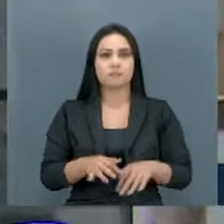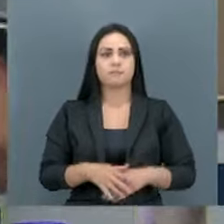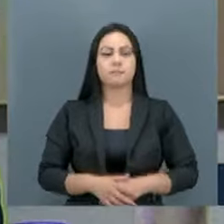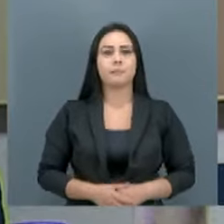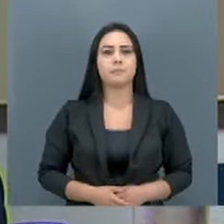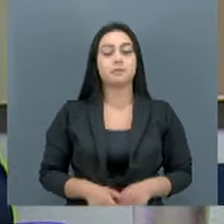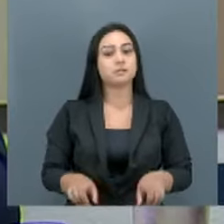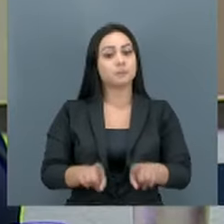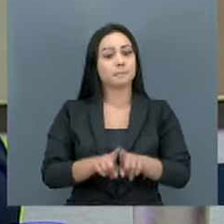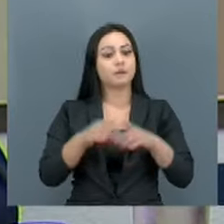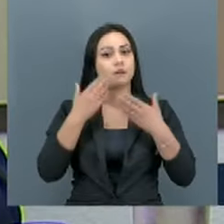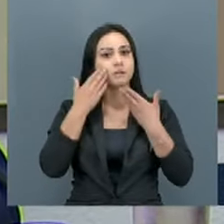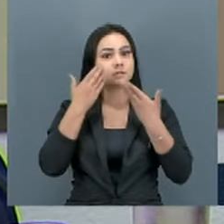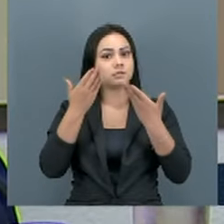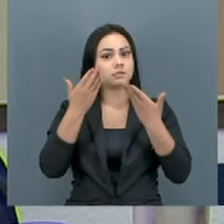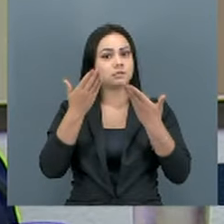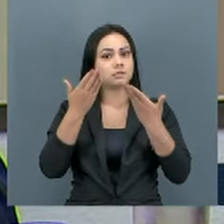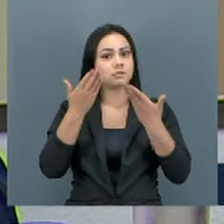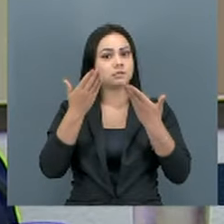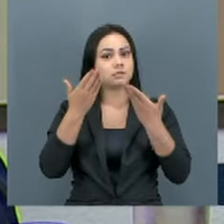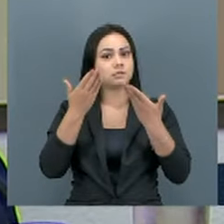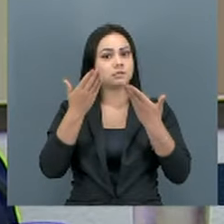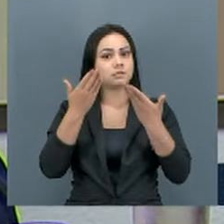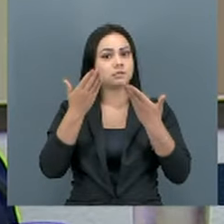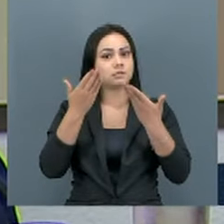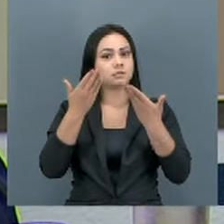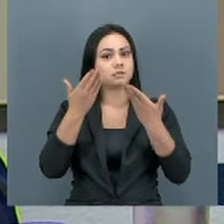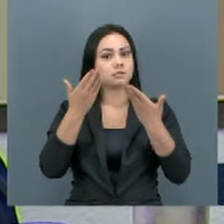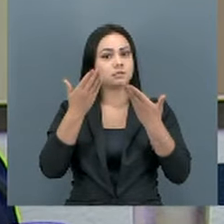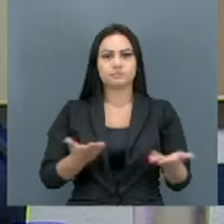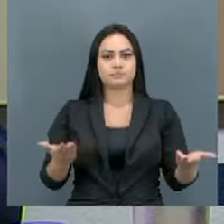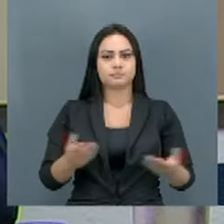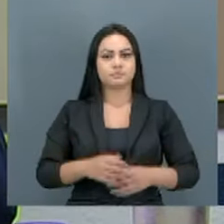e agradecer aos senhores